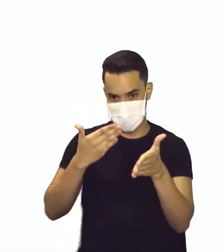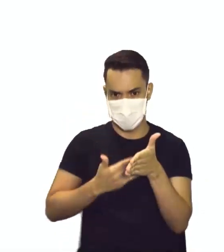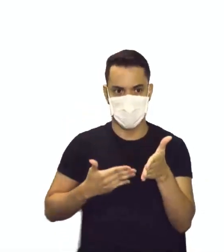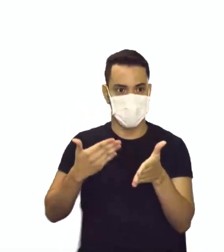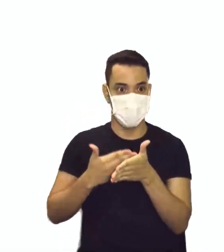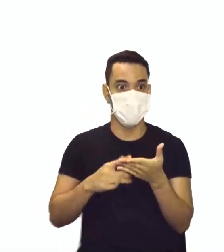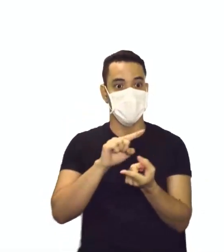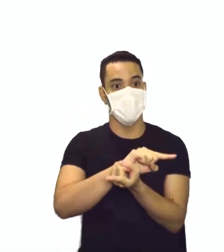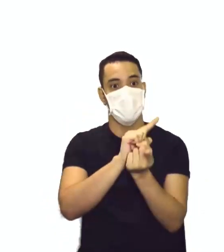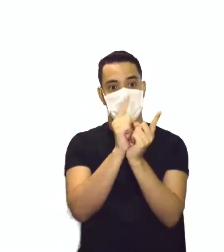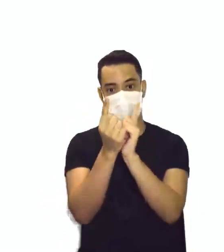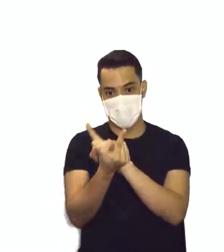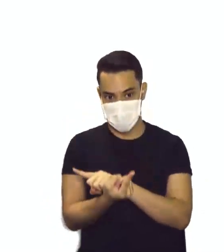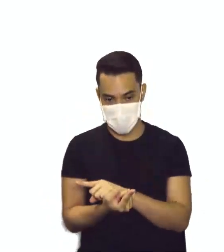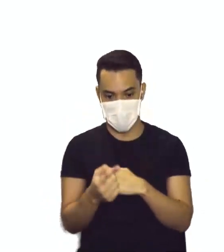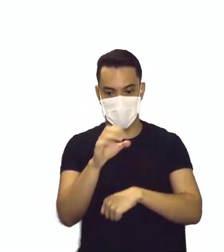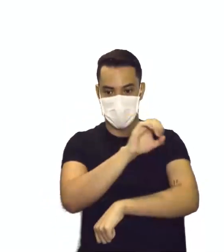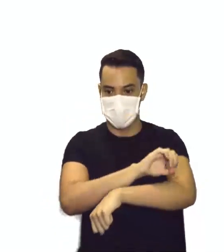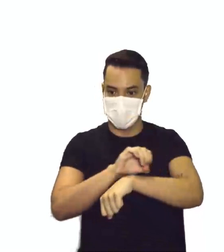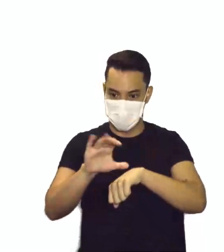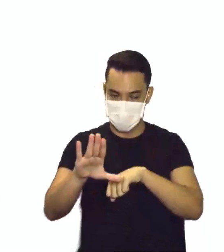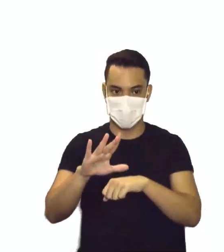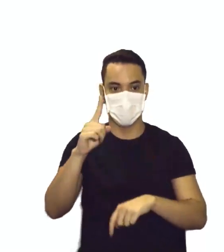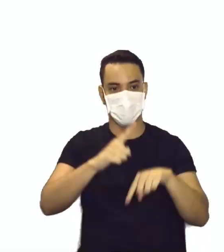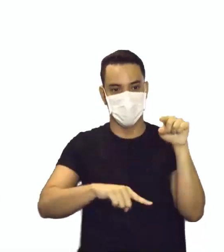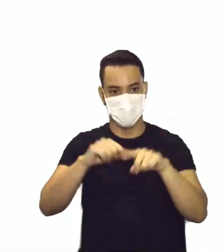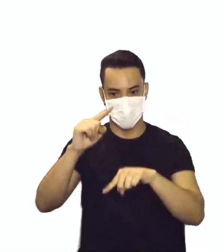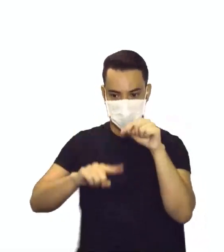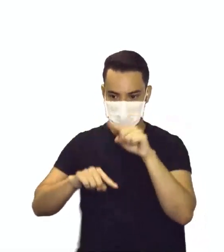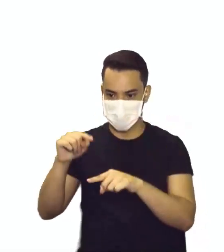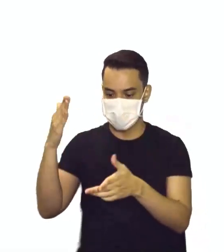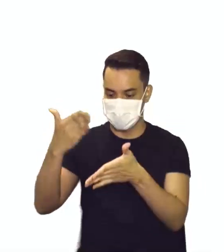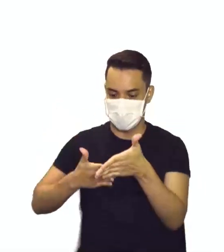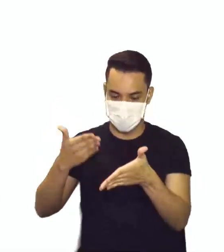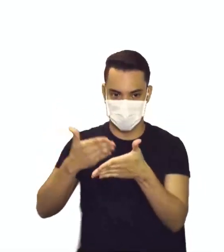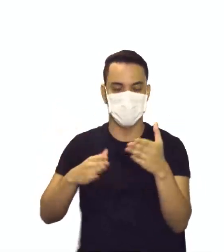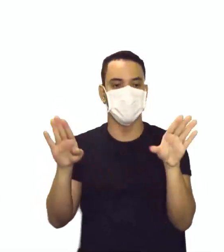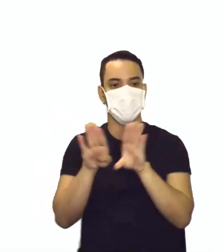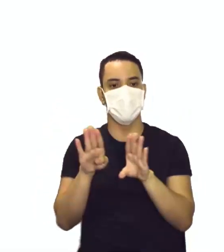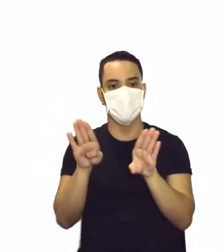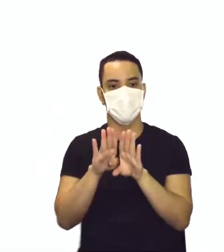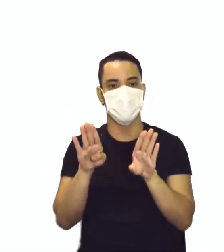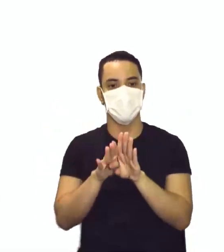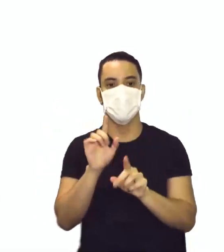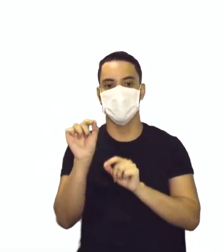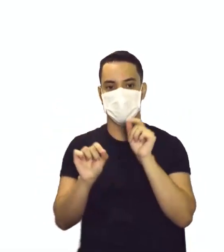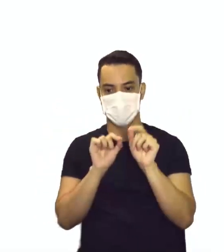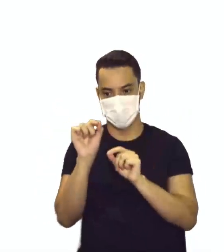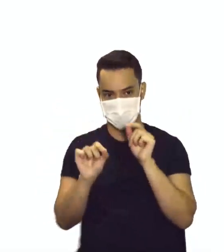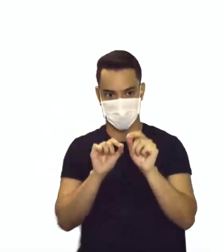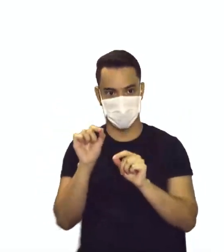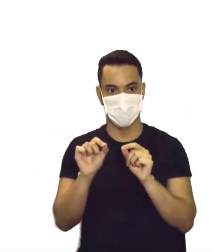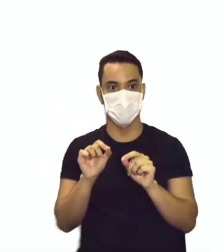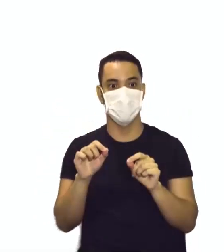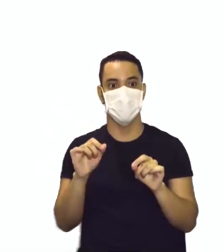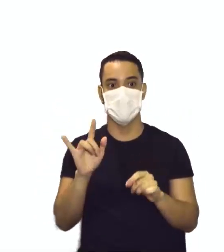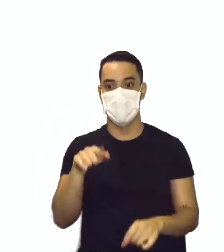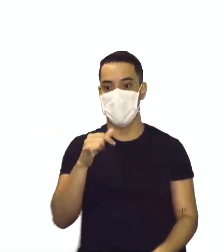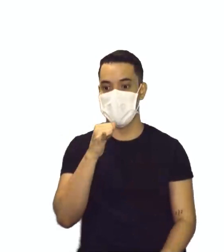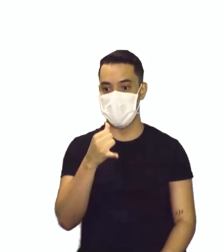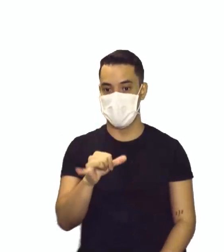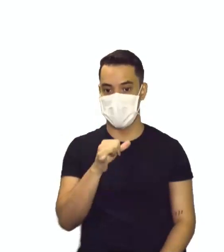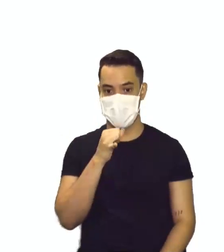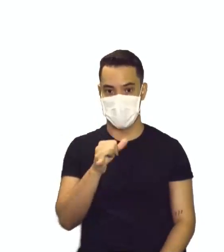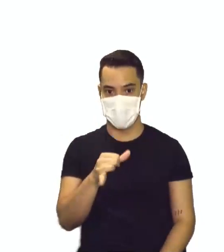Ao contrário dos condutores, nos materiais isolantes, também chamados de quê? De elétricos,